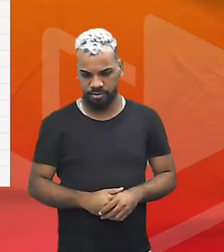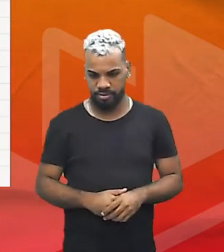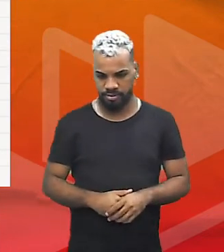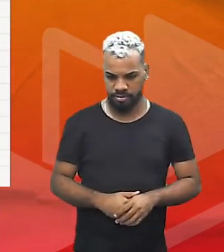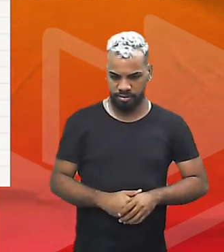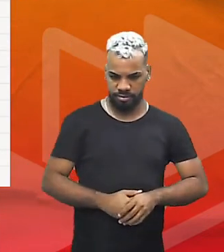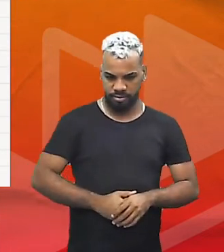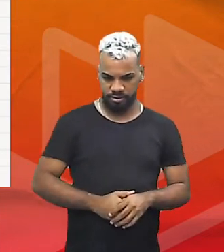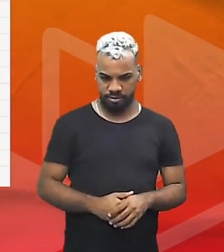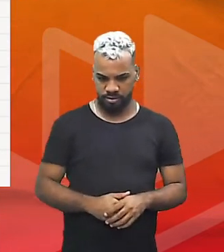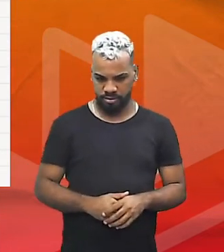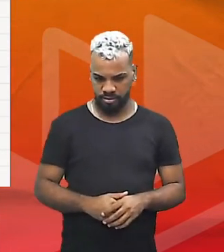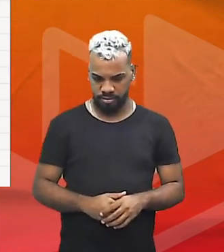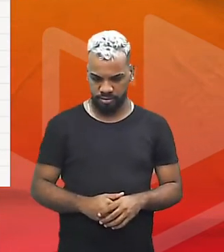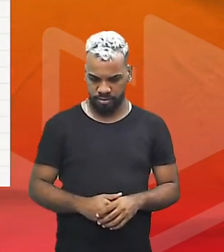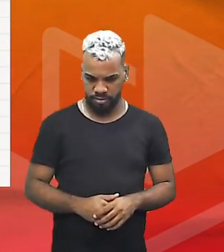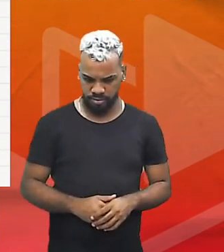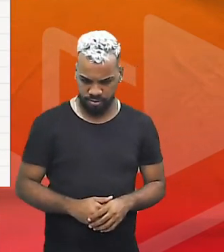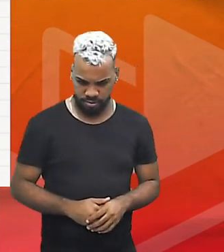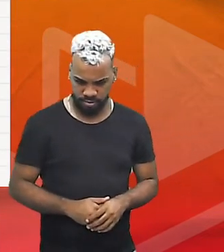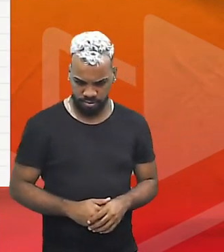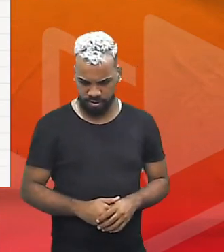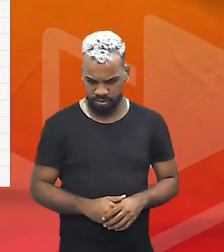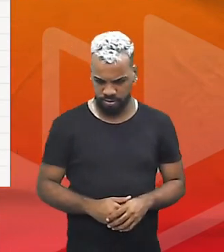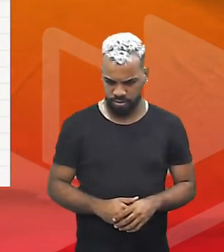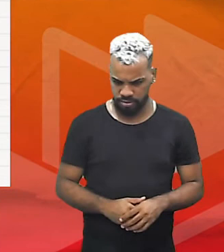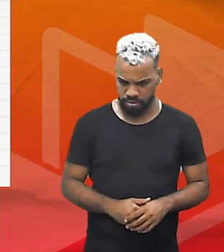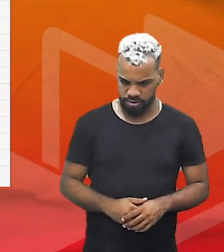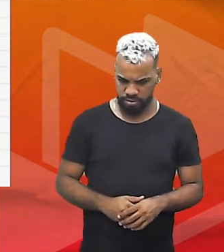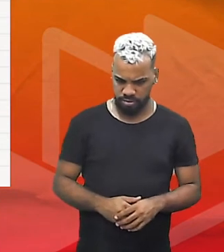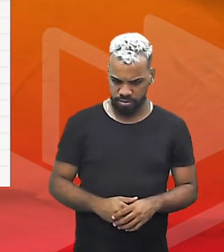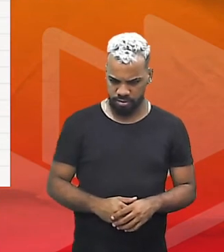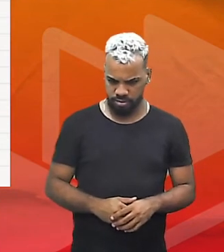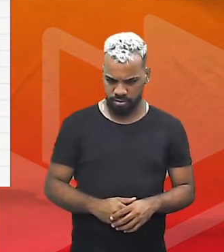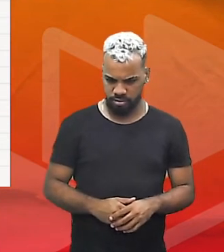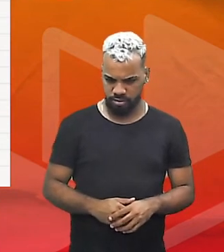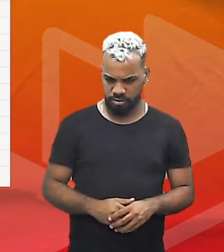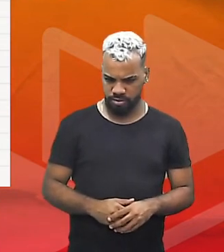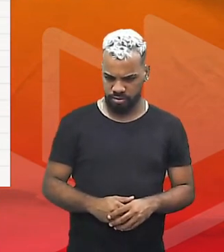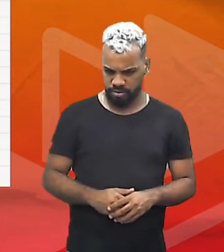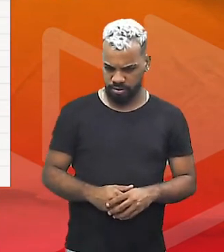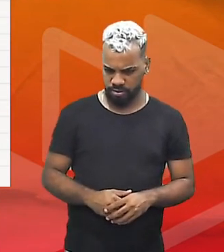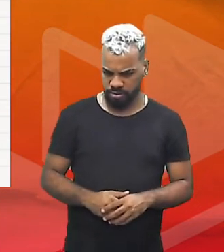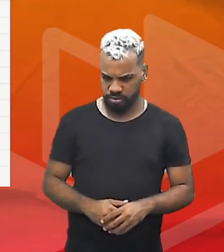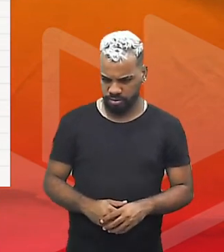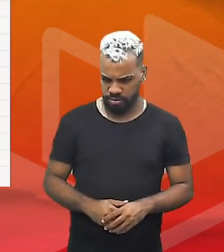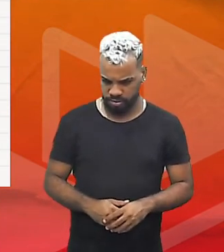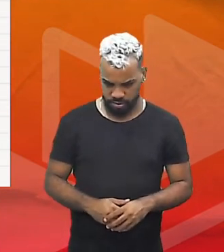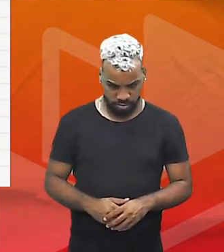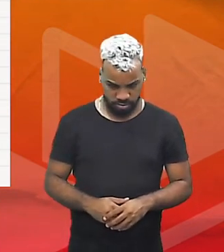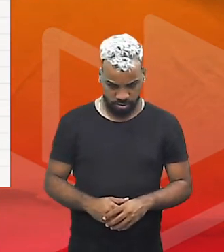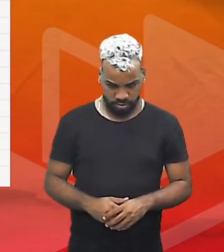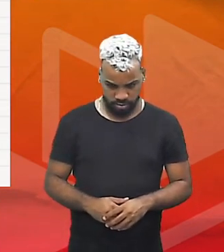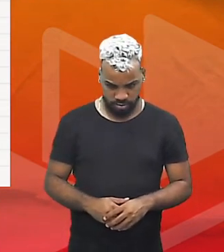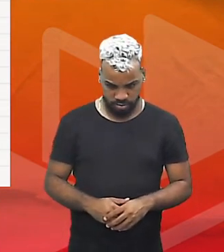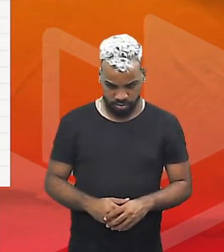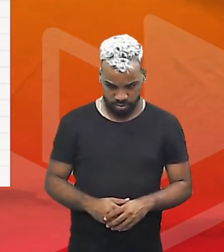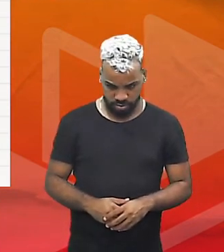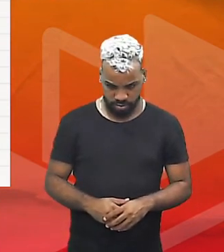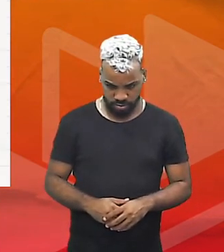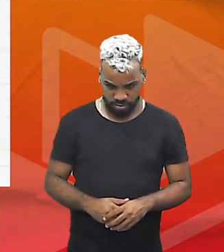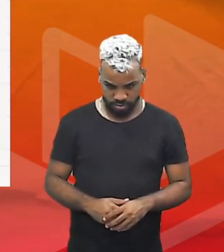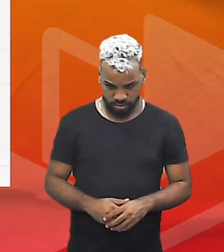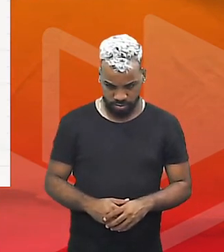libera o H2 e entra e sai na forma de nade aí você bota assim O Andrei Deixa eu só voltar isso aqui ó